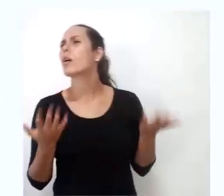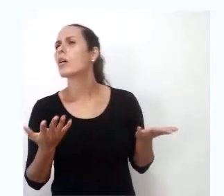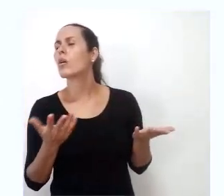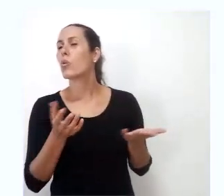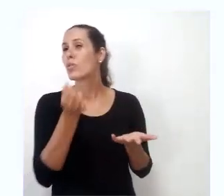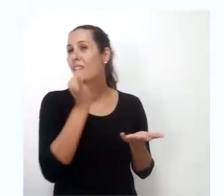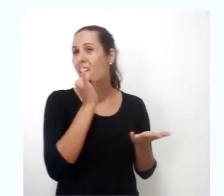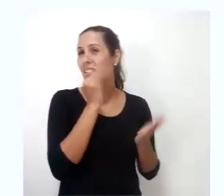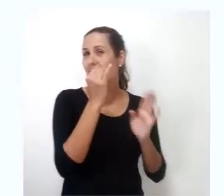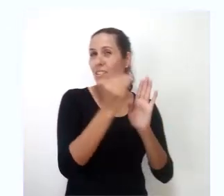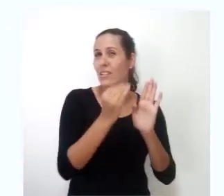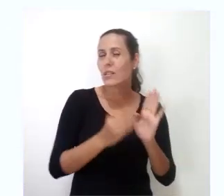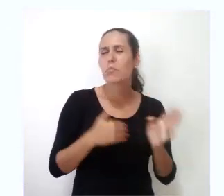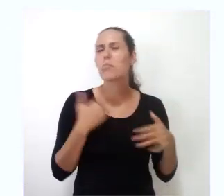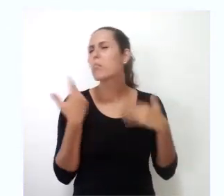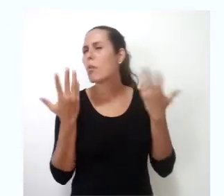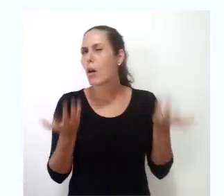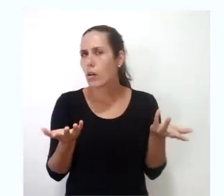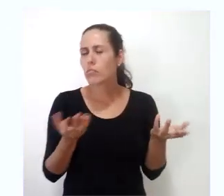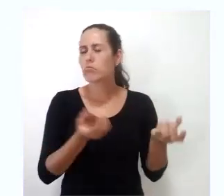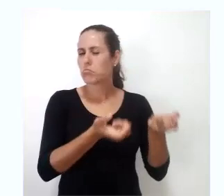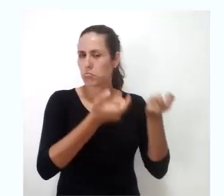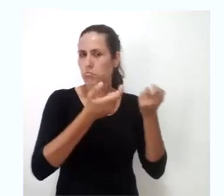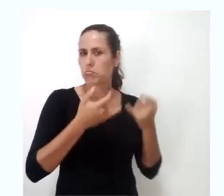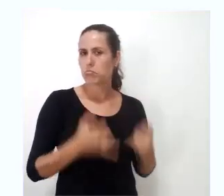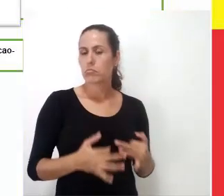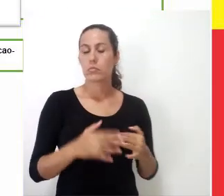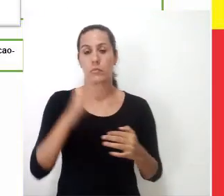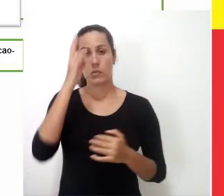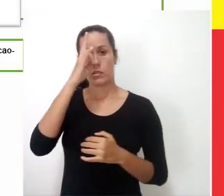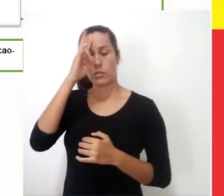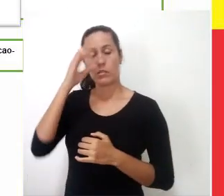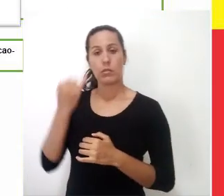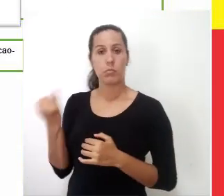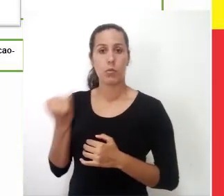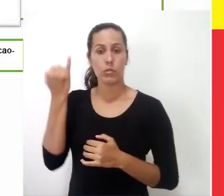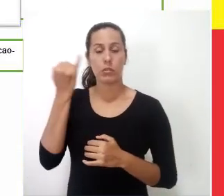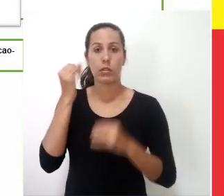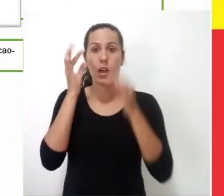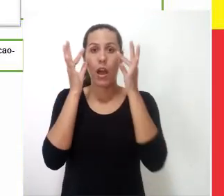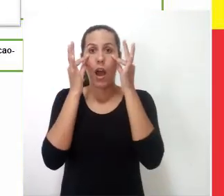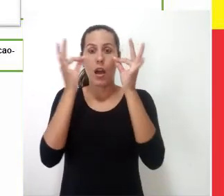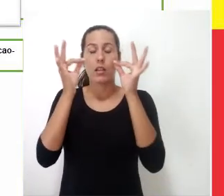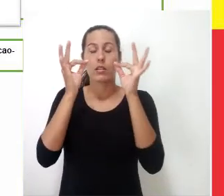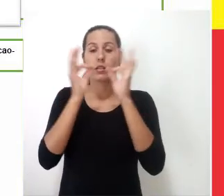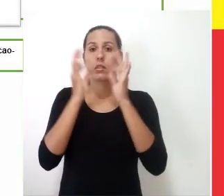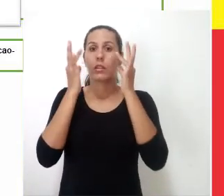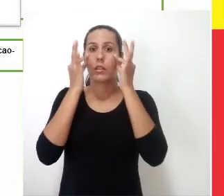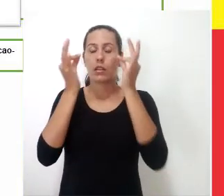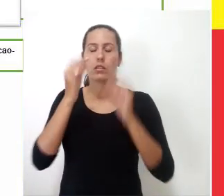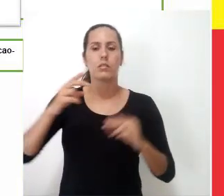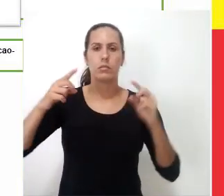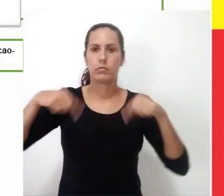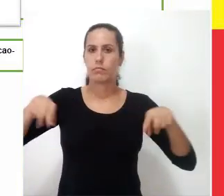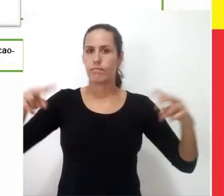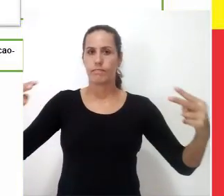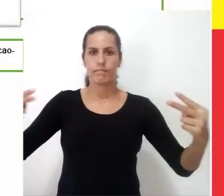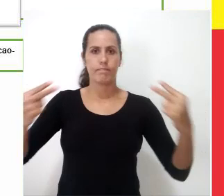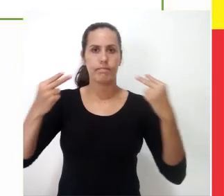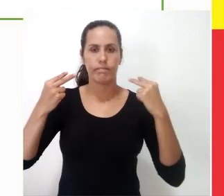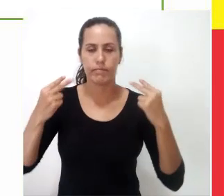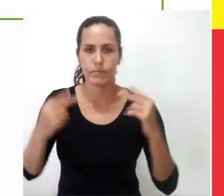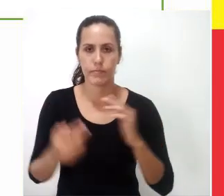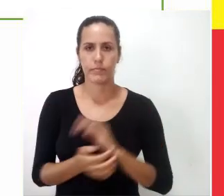os exemplos. Então é importante lembrar sempre disso. Atenção, agora, atenção. Vamos ver